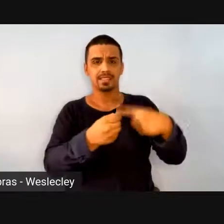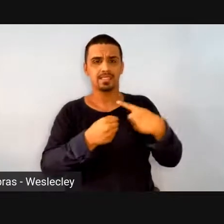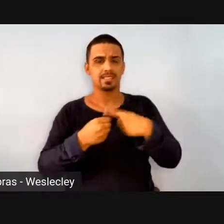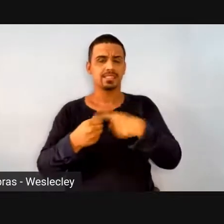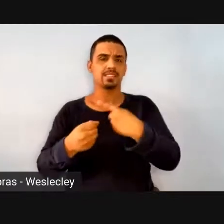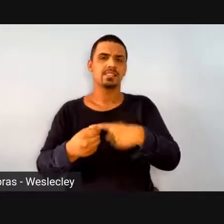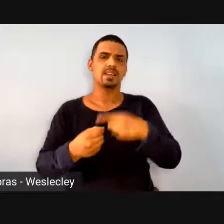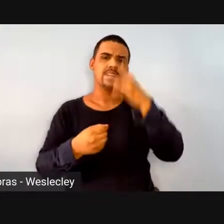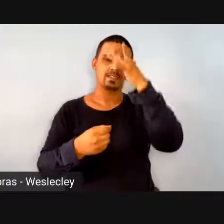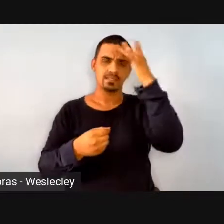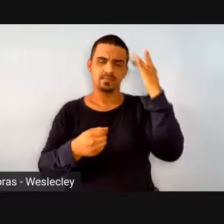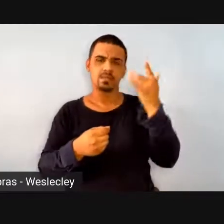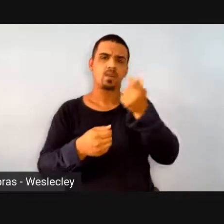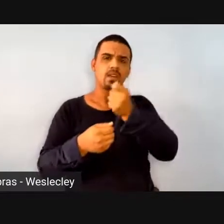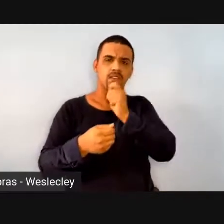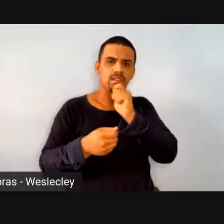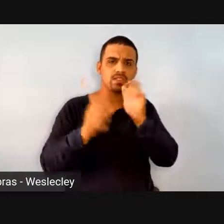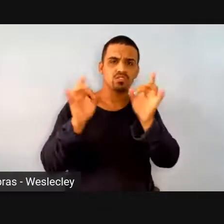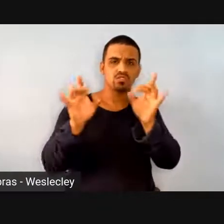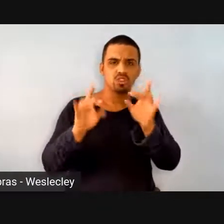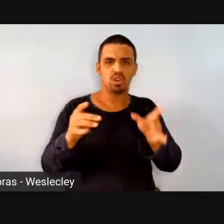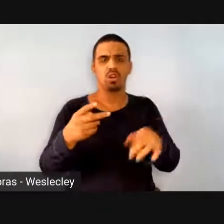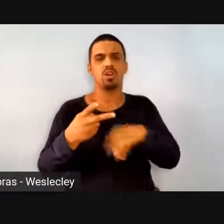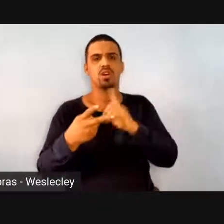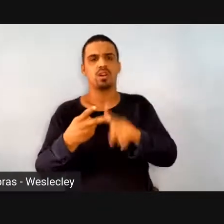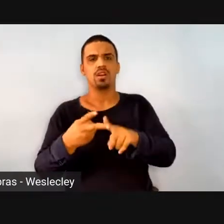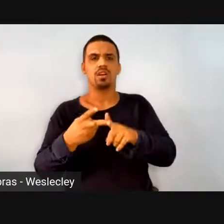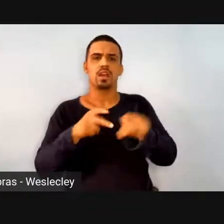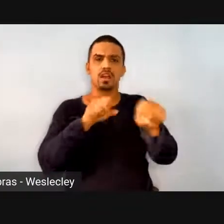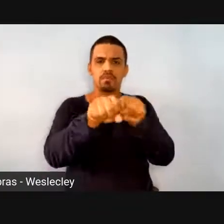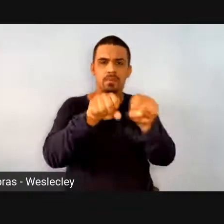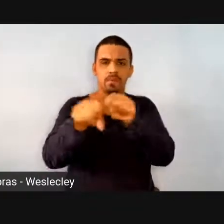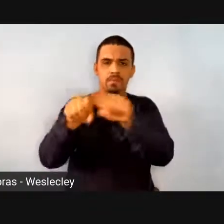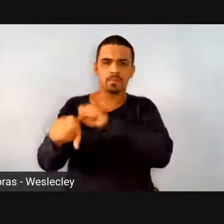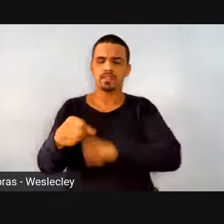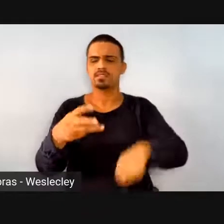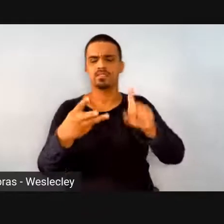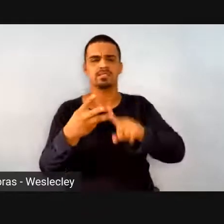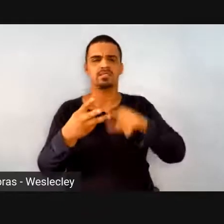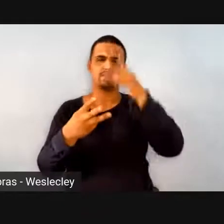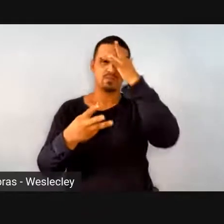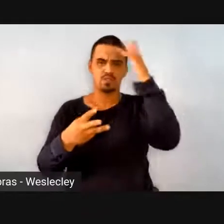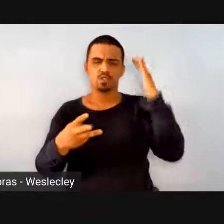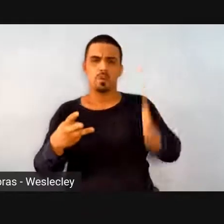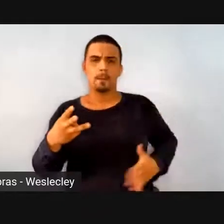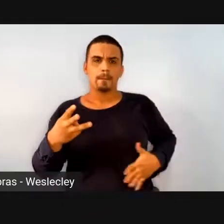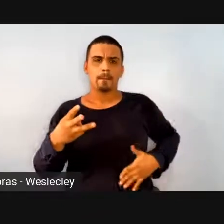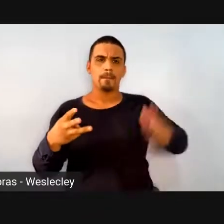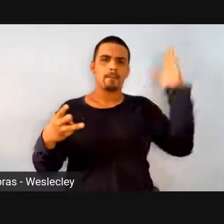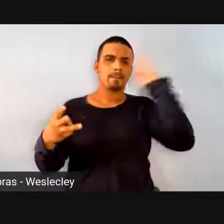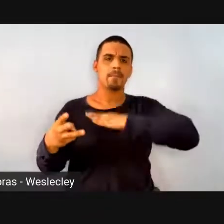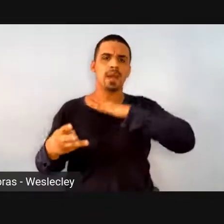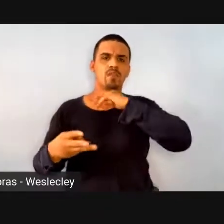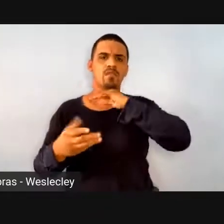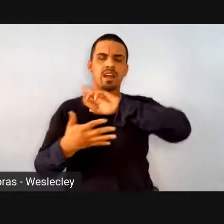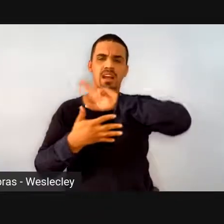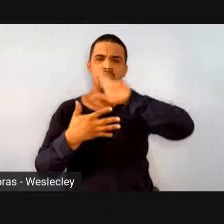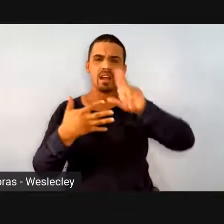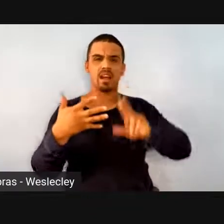Traficantes, assassinos, mafiosos de todo tipo. Né? Quem mais, na ausência